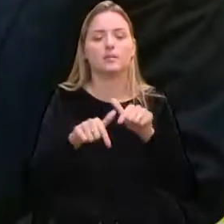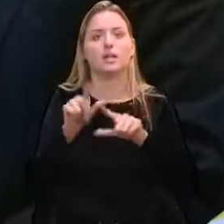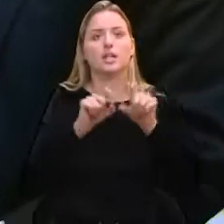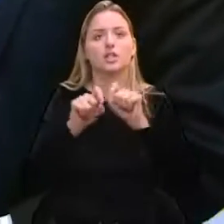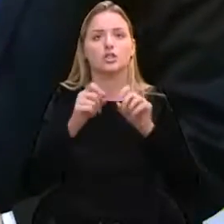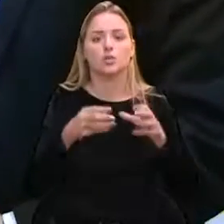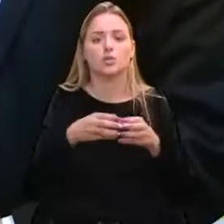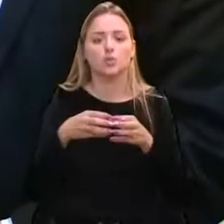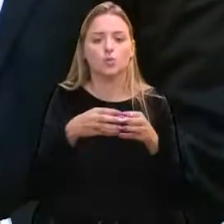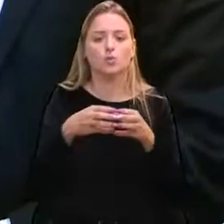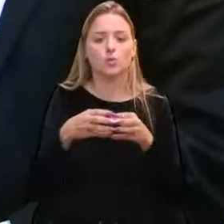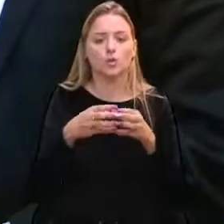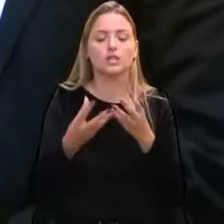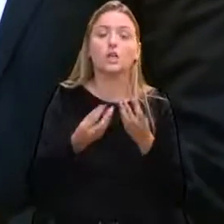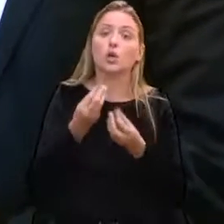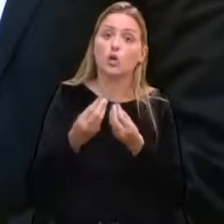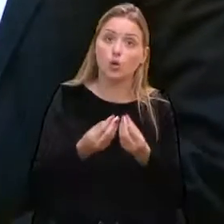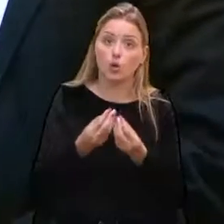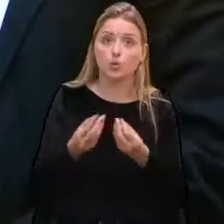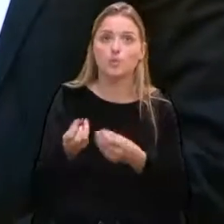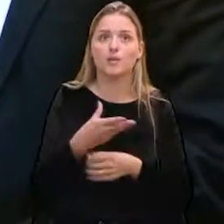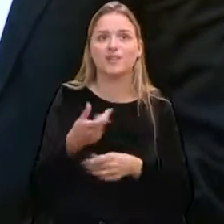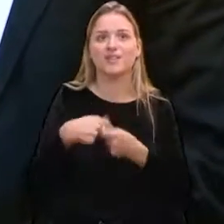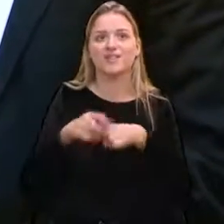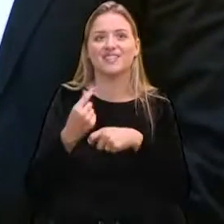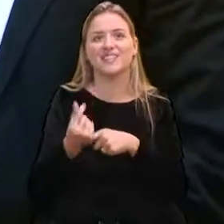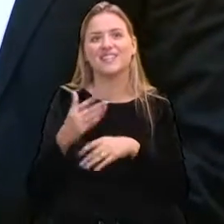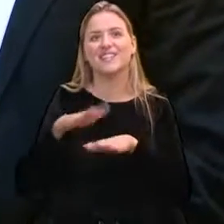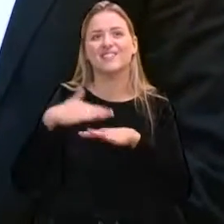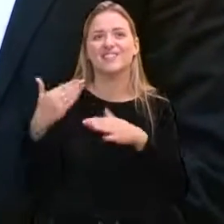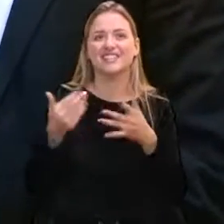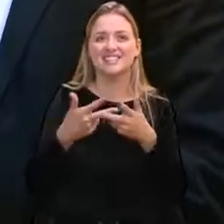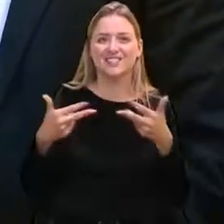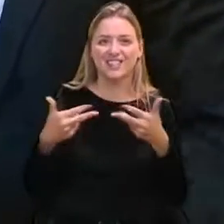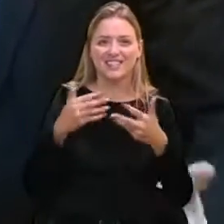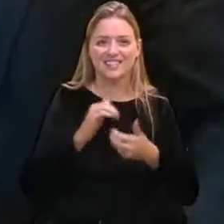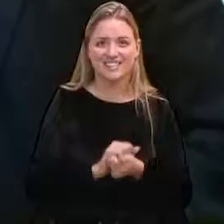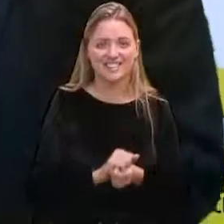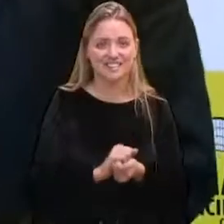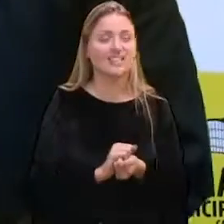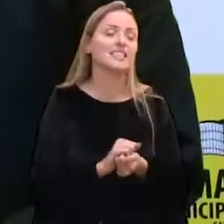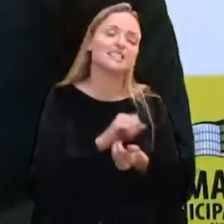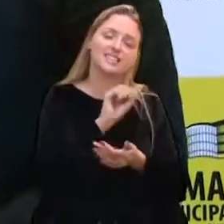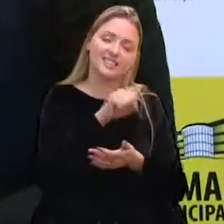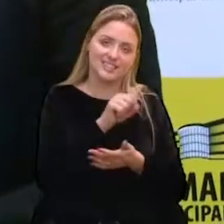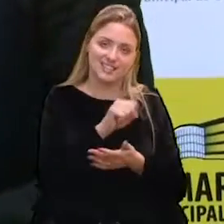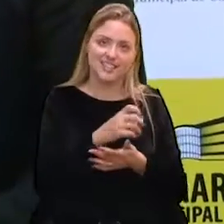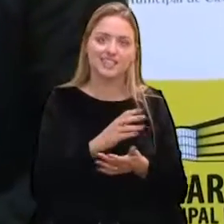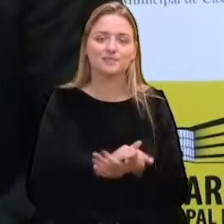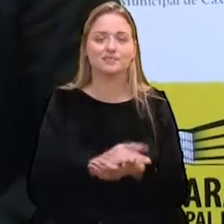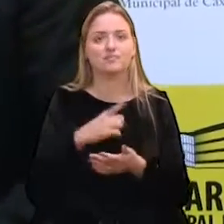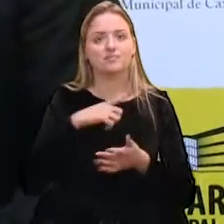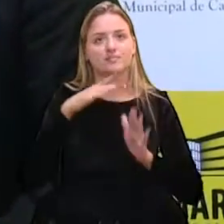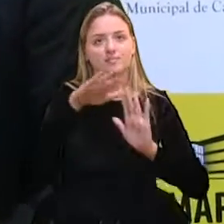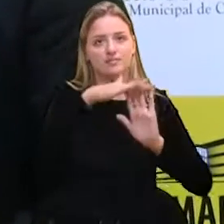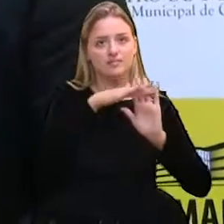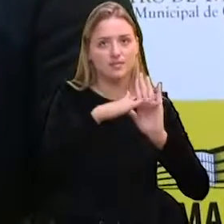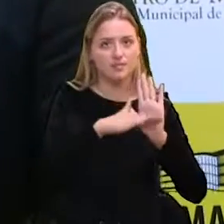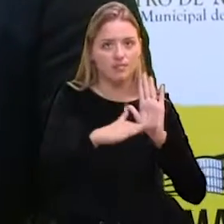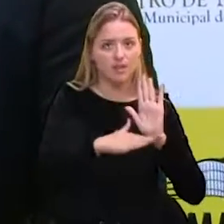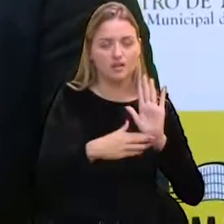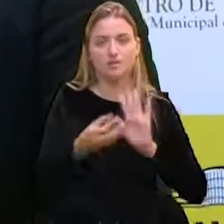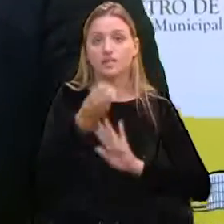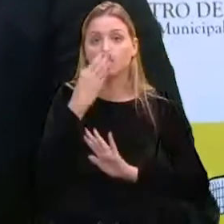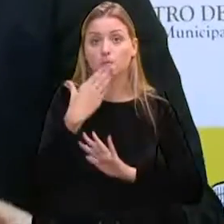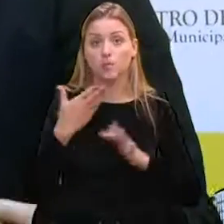do turismo como matriz econômica. Mais uma pauta a ser trabalhada. Com certeza. Nós temos uma programação muito boa